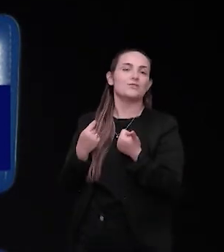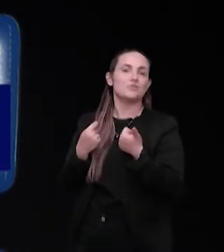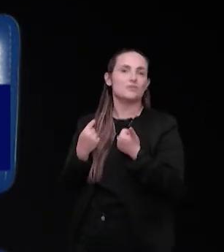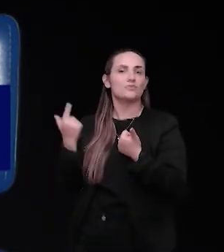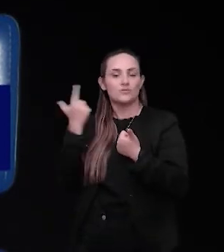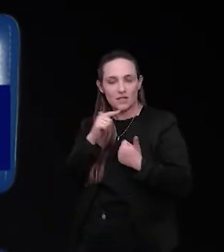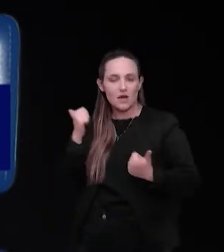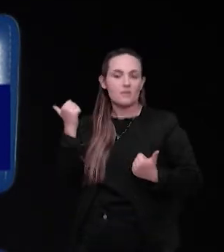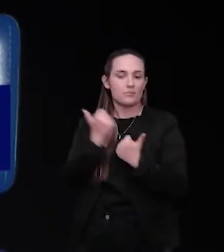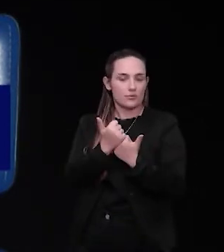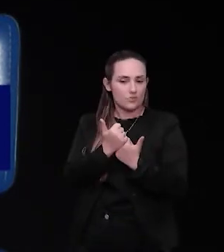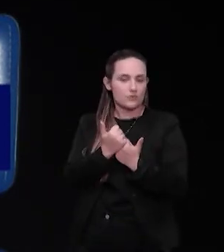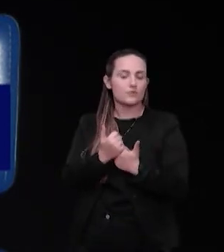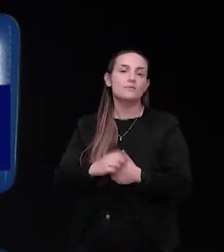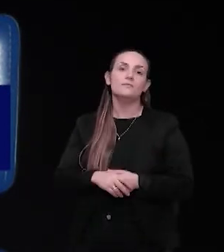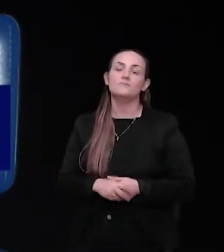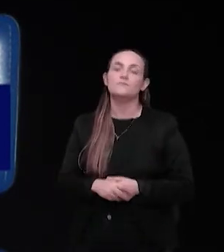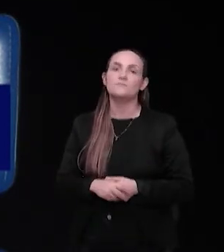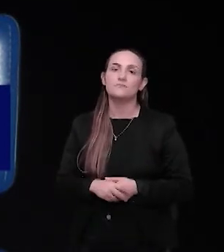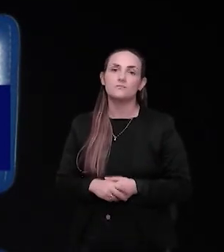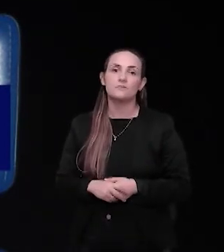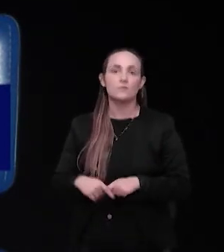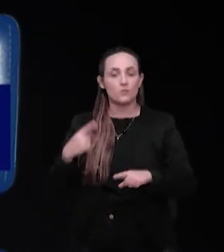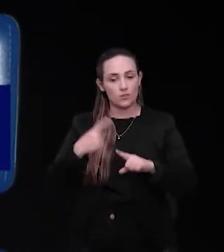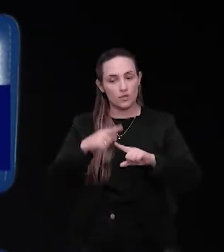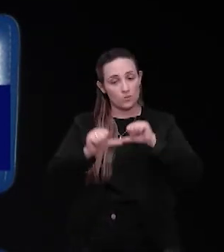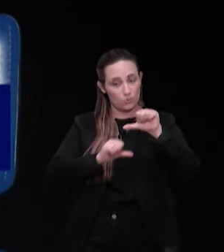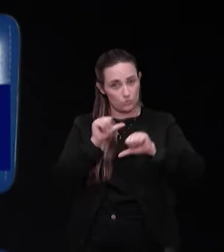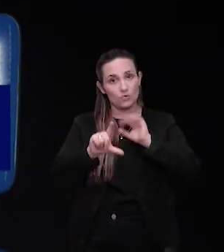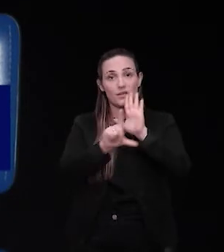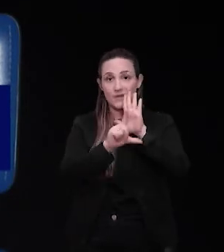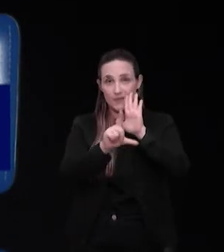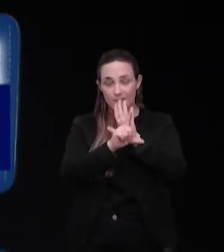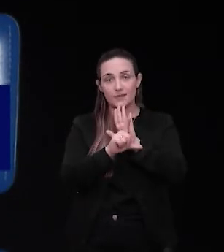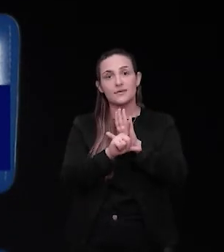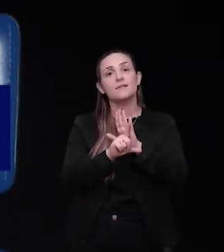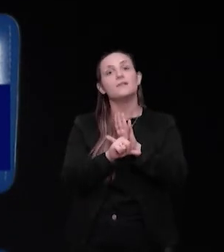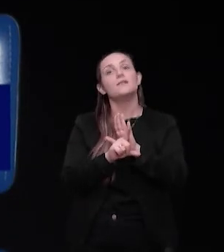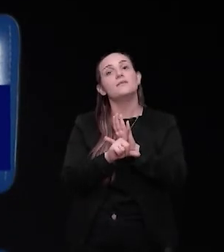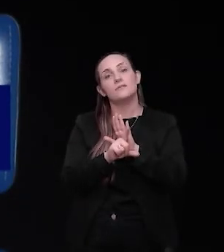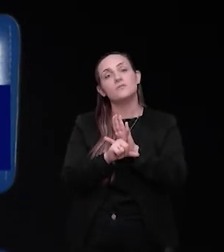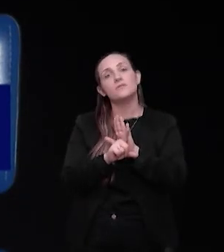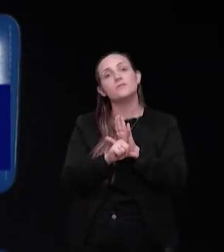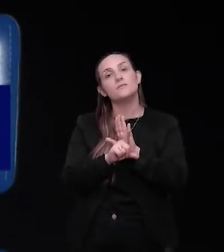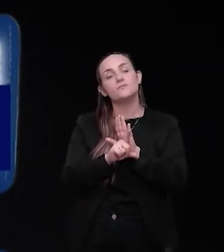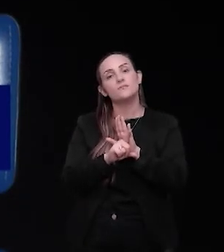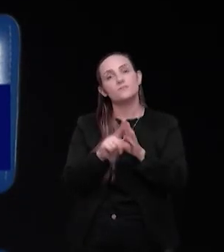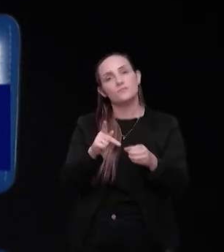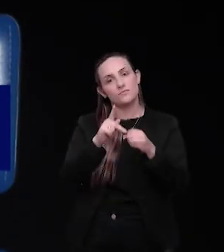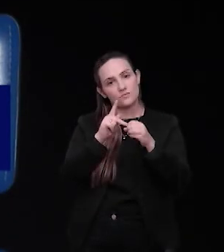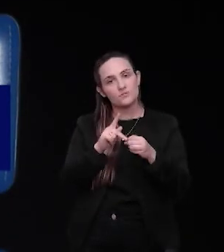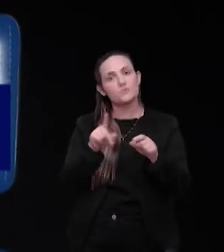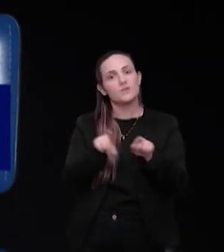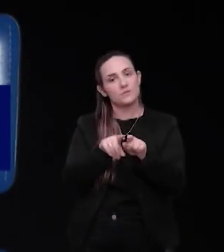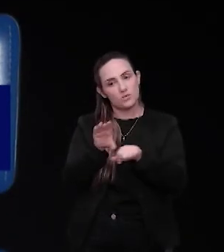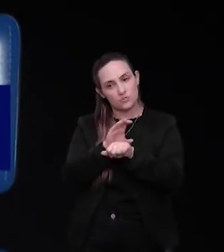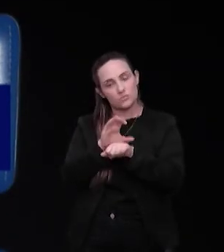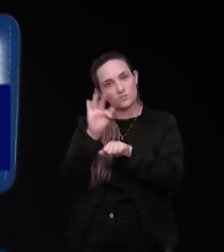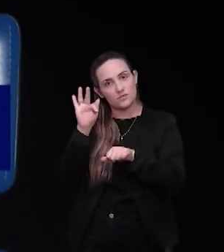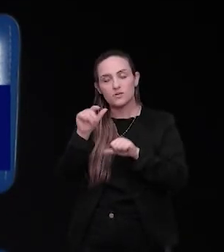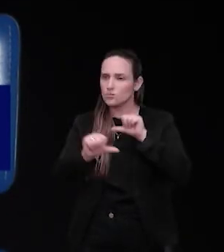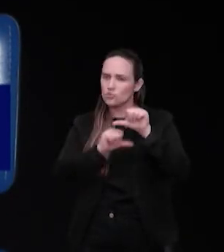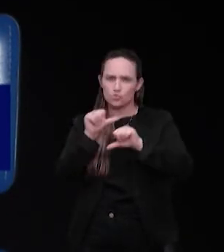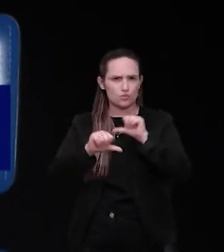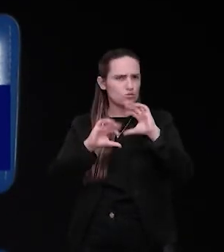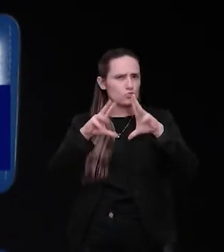que teve a mudança legislativa e constitucional no estado de promotor, mas também o apoio de praticamente toda a classe, entre eles os próprios